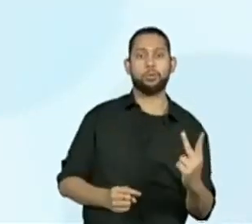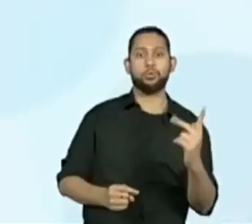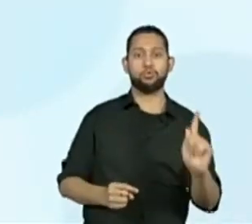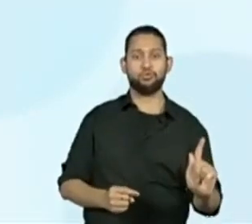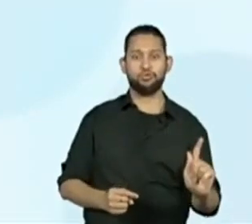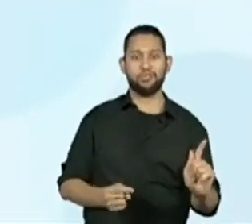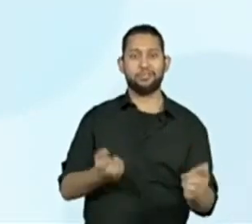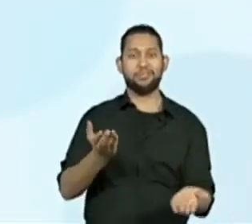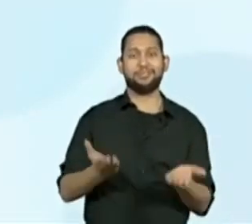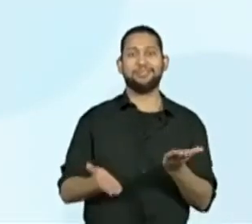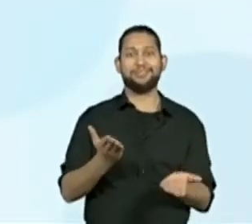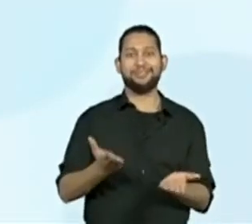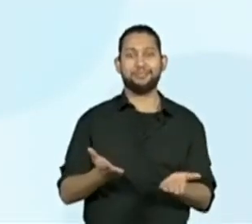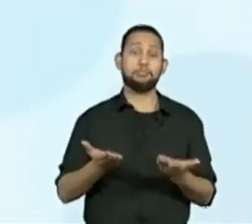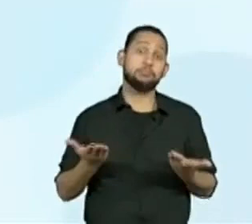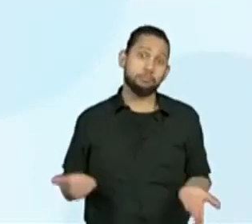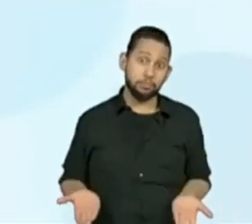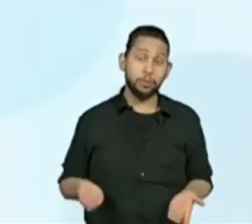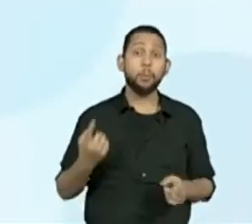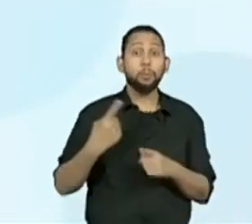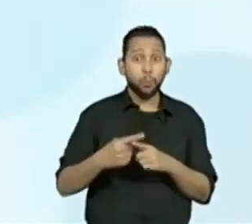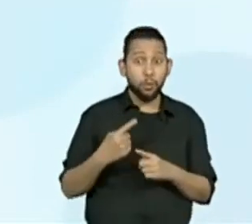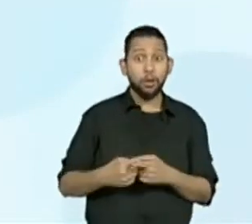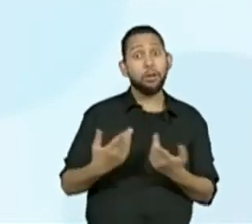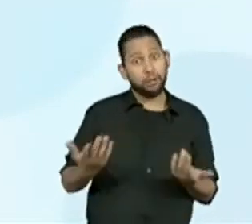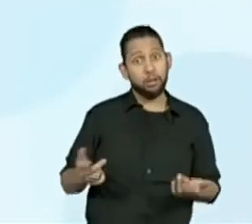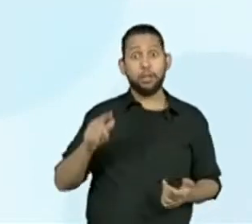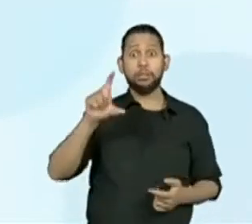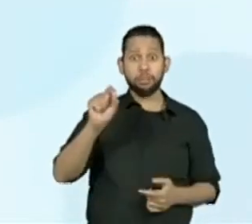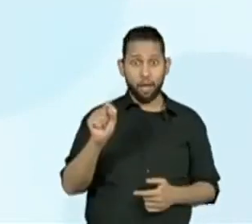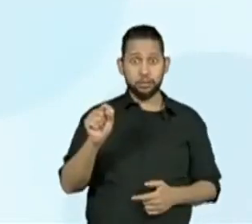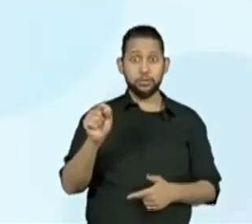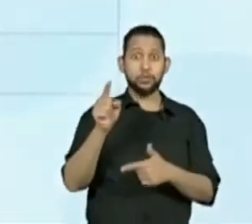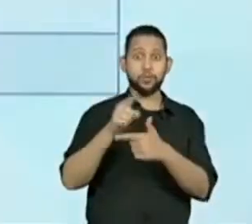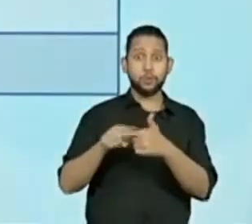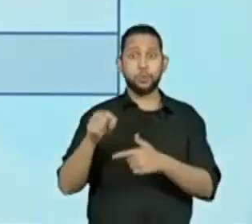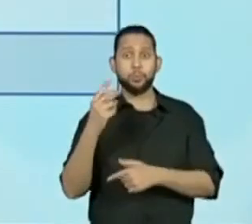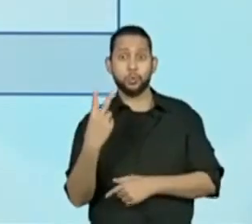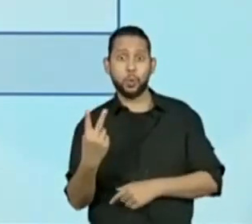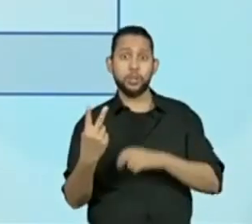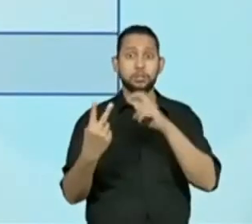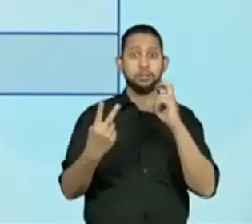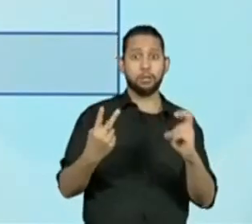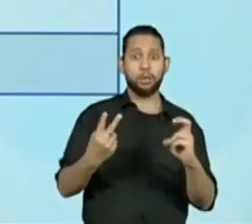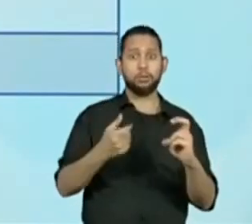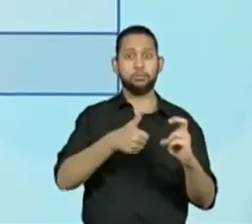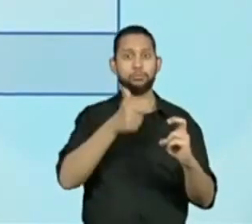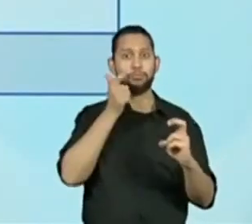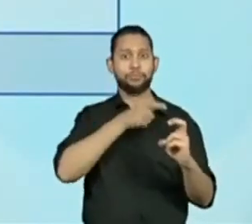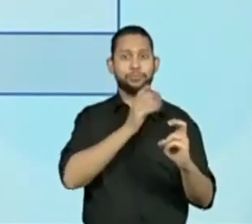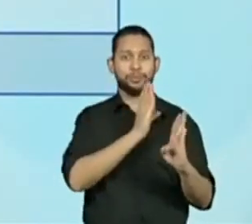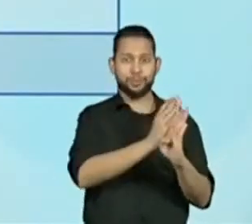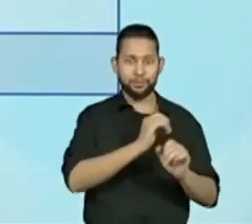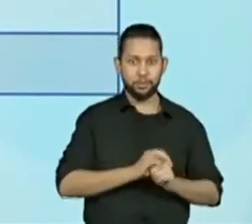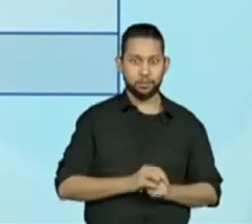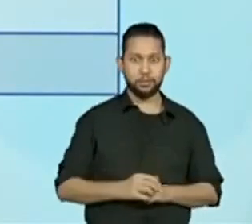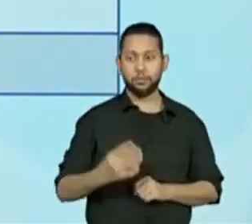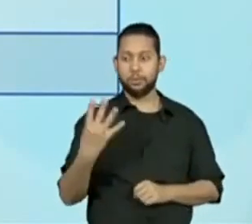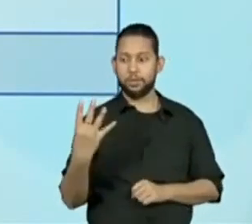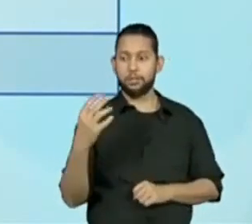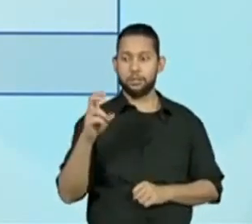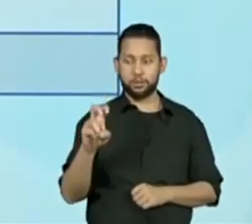55 kg é a metade de 10 Kg Então posso dividir